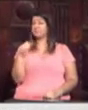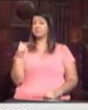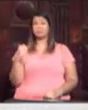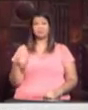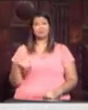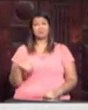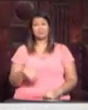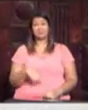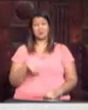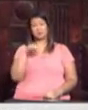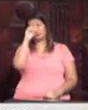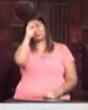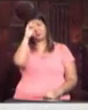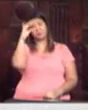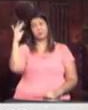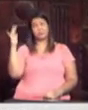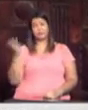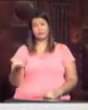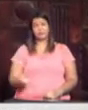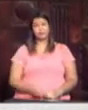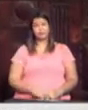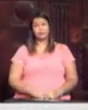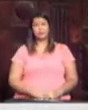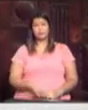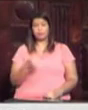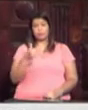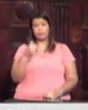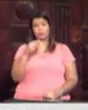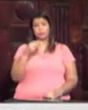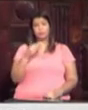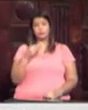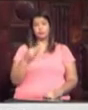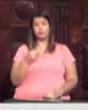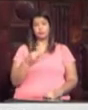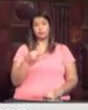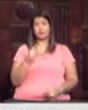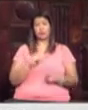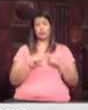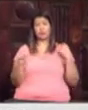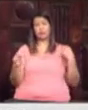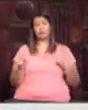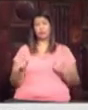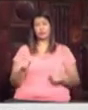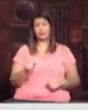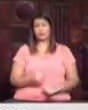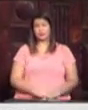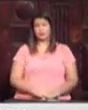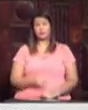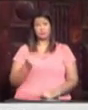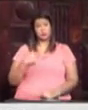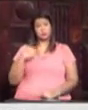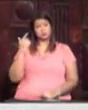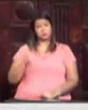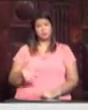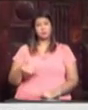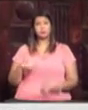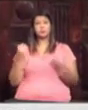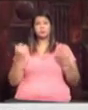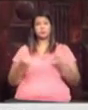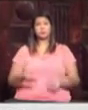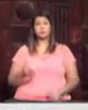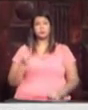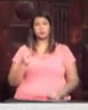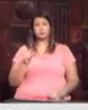sonho. O 13º salário é uma realidade longínqua. E eu vou além. As